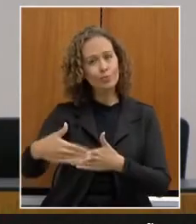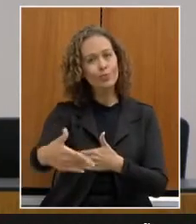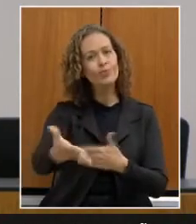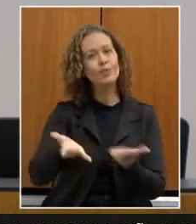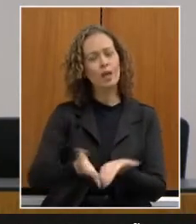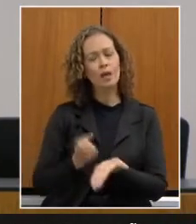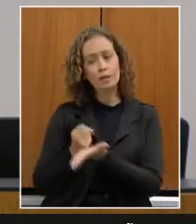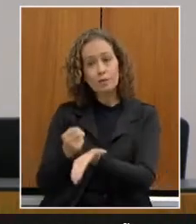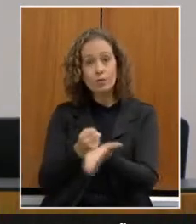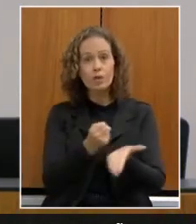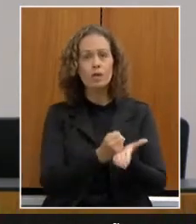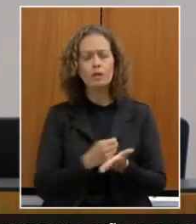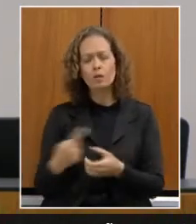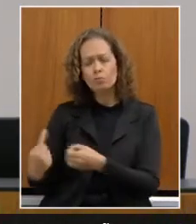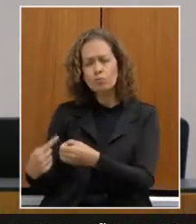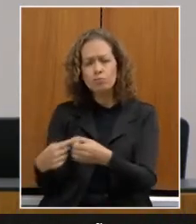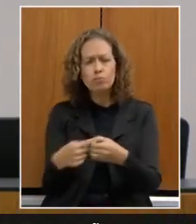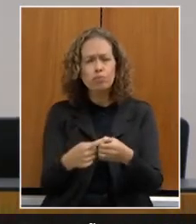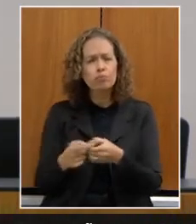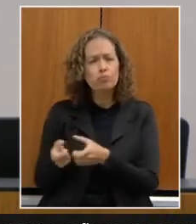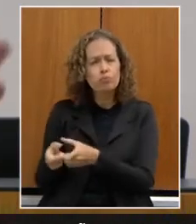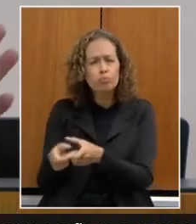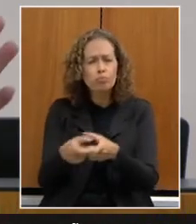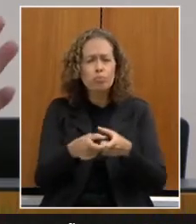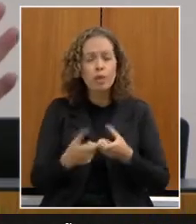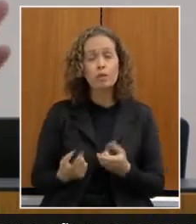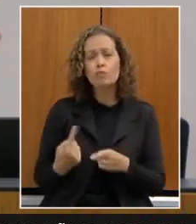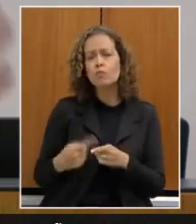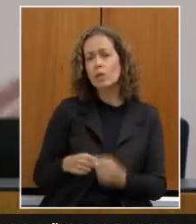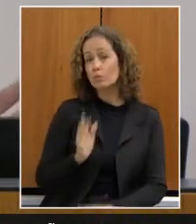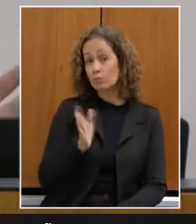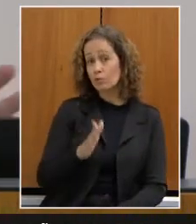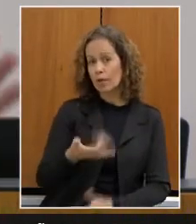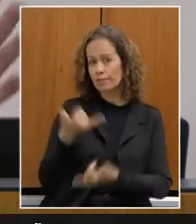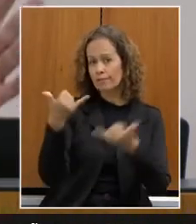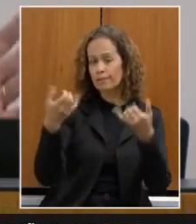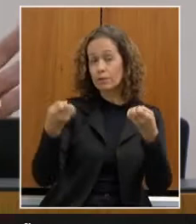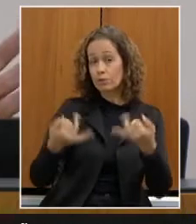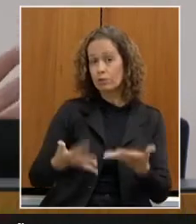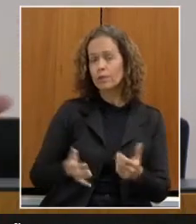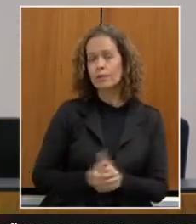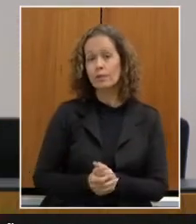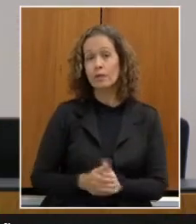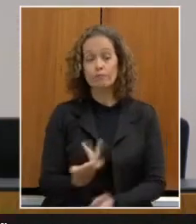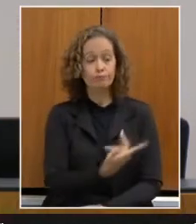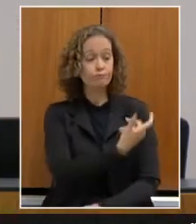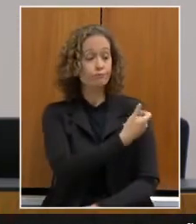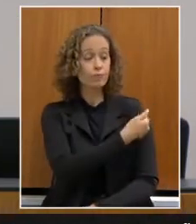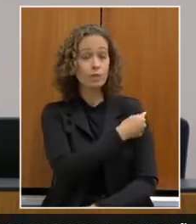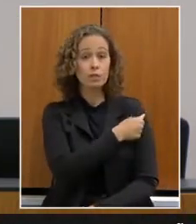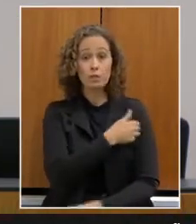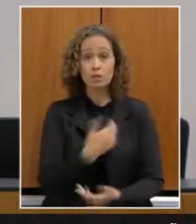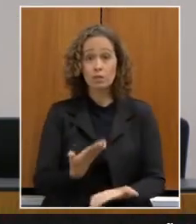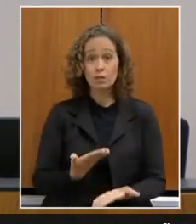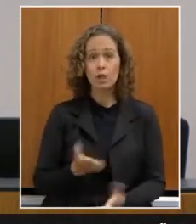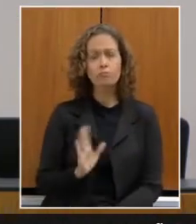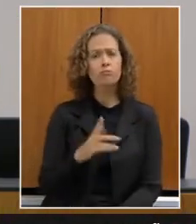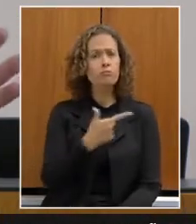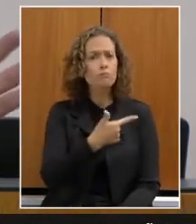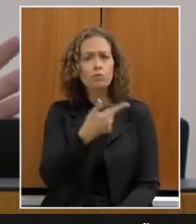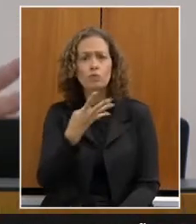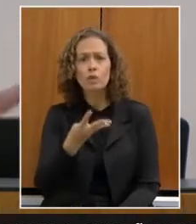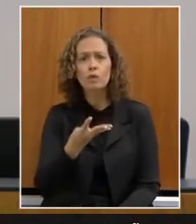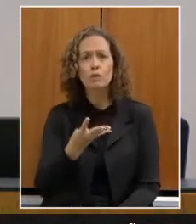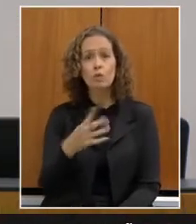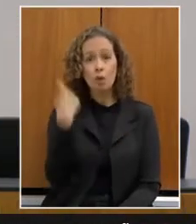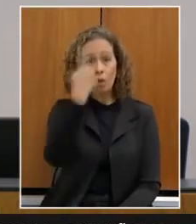assistência aos pequenos municípios. Porque, como o disse, as vacinas chegam com 24 horas, elas já estão nas regionais. E,